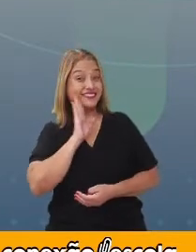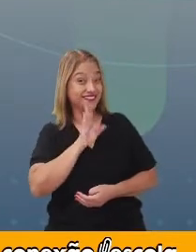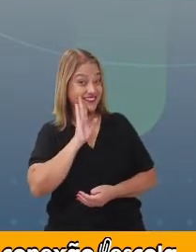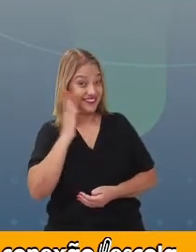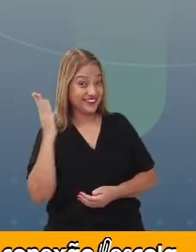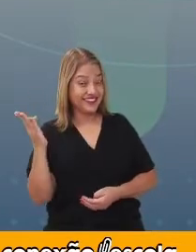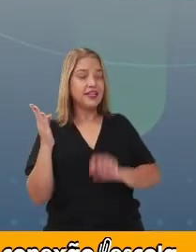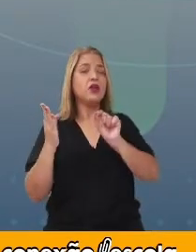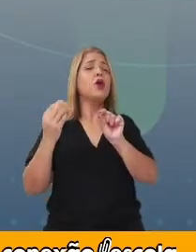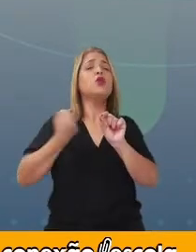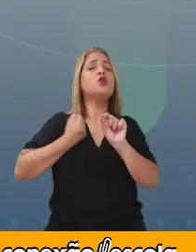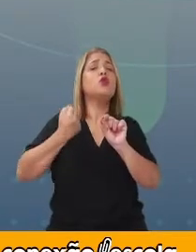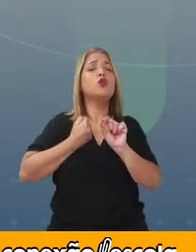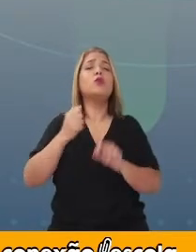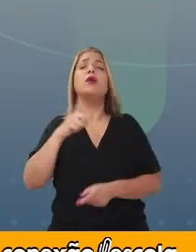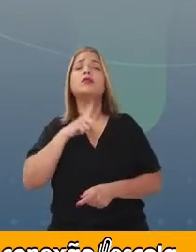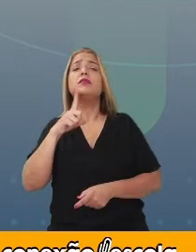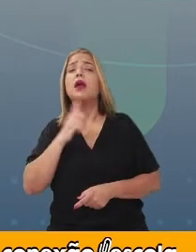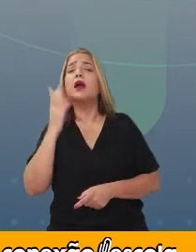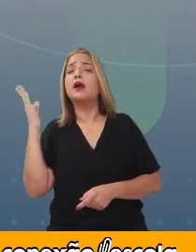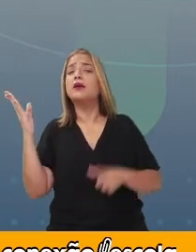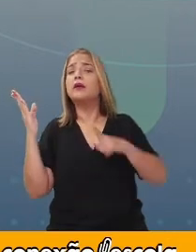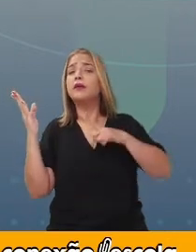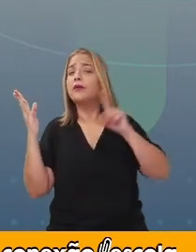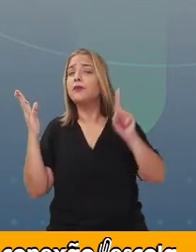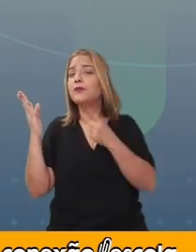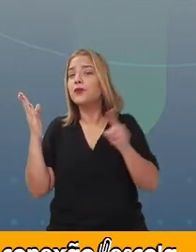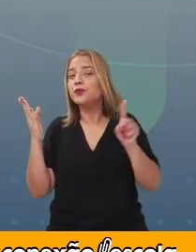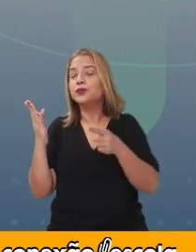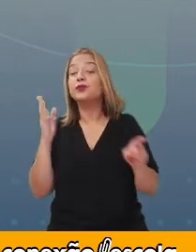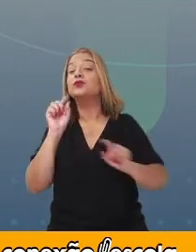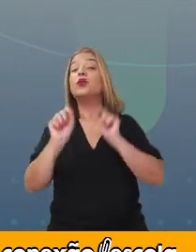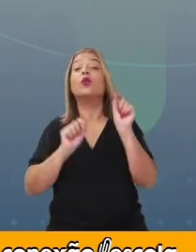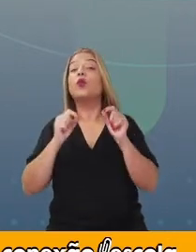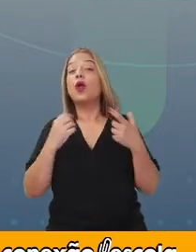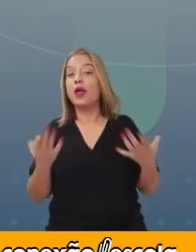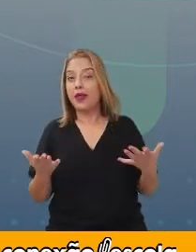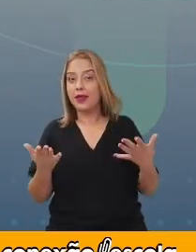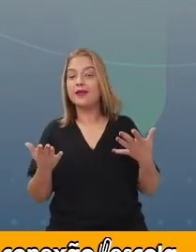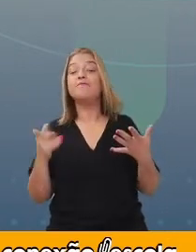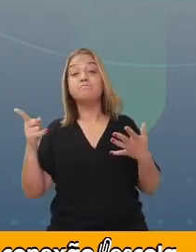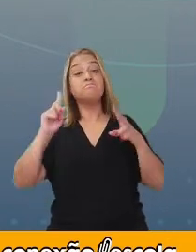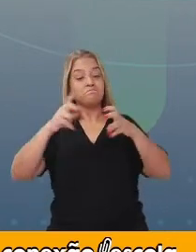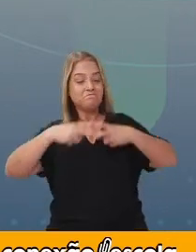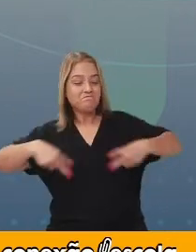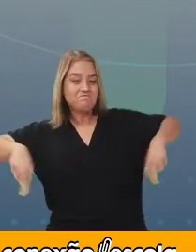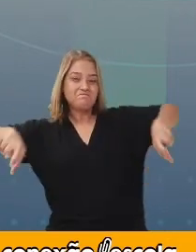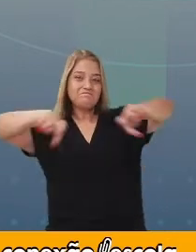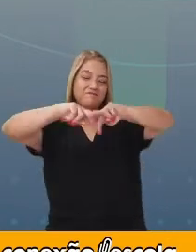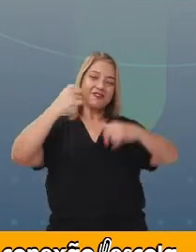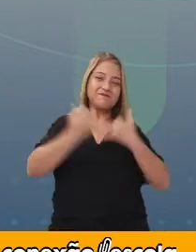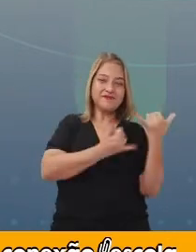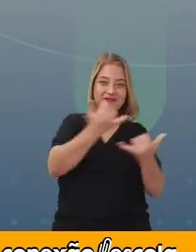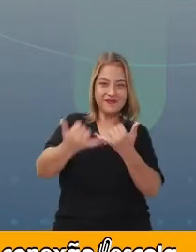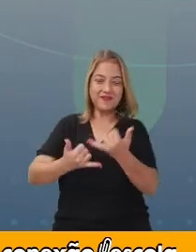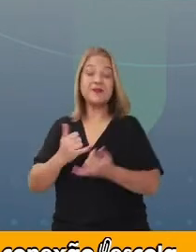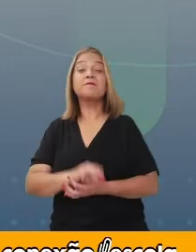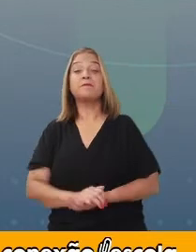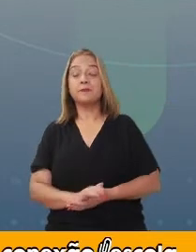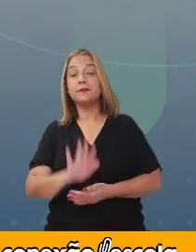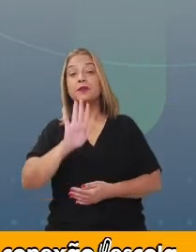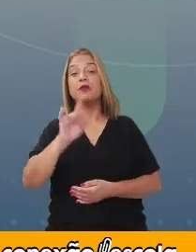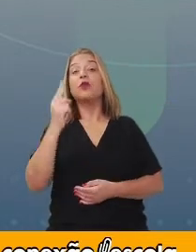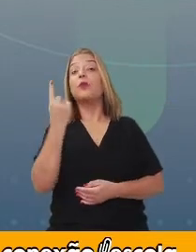Legal! Quais os números que apareceram nessa musiquinha, nessa cantiga de roda? Então, nós vimos